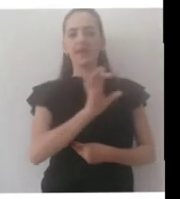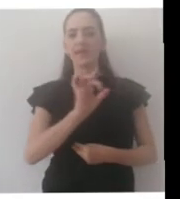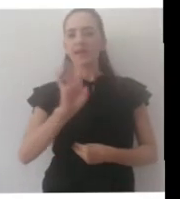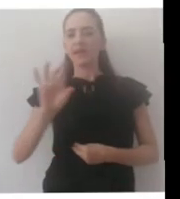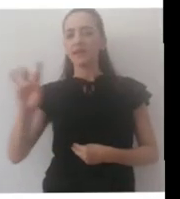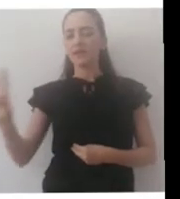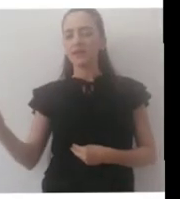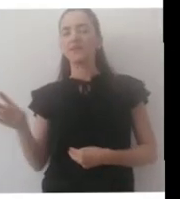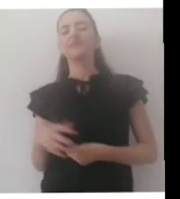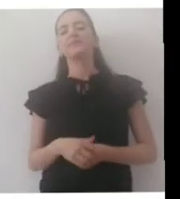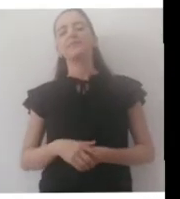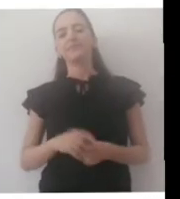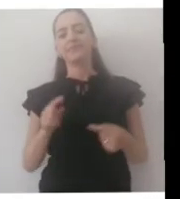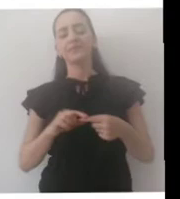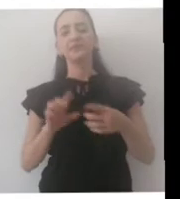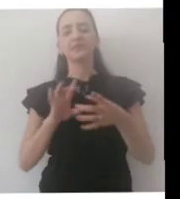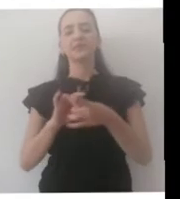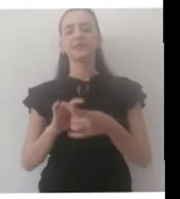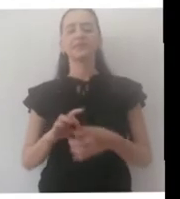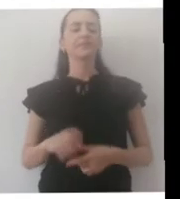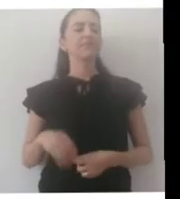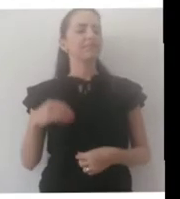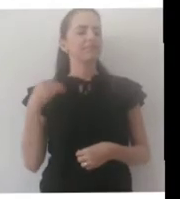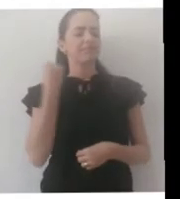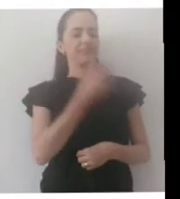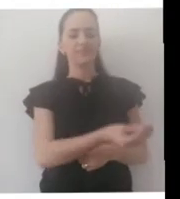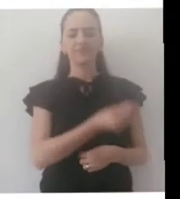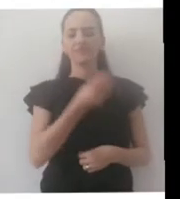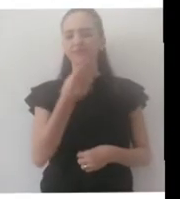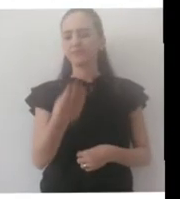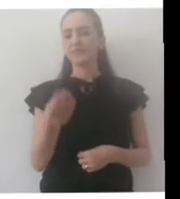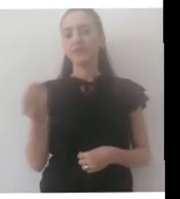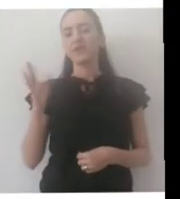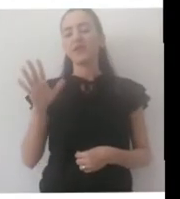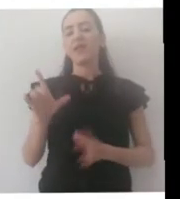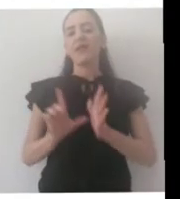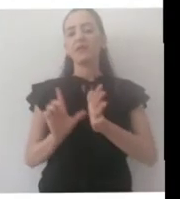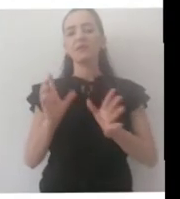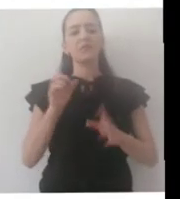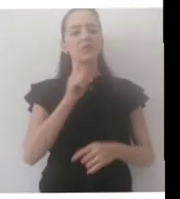pessoa. Isso é uma relação. Aí a criança chega e